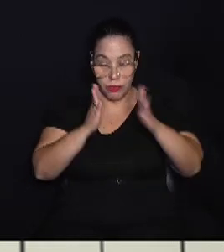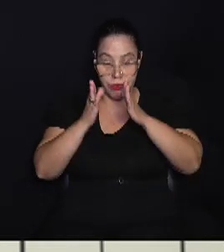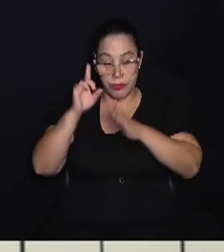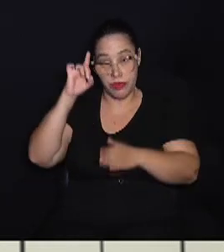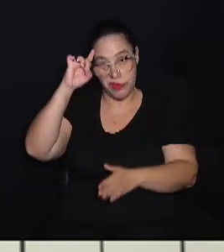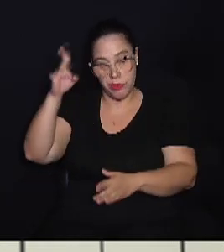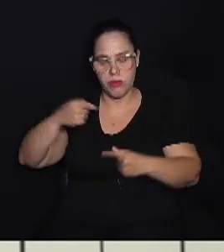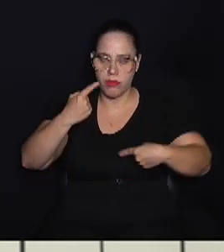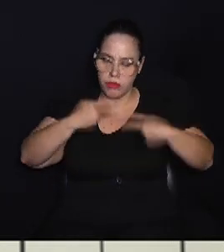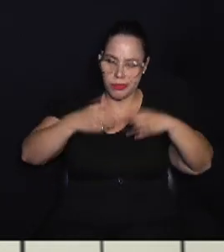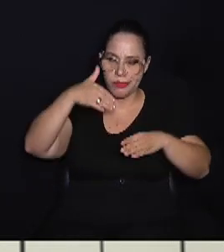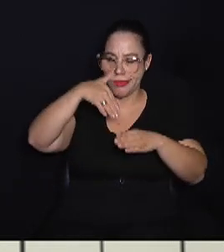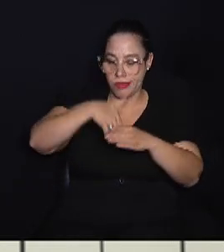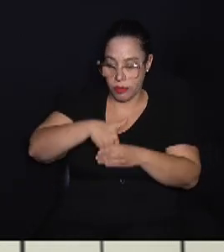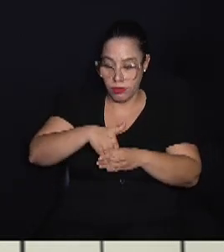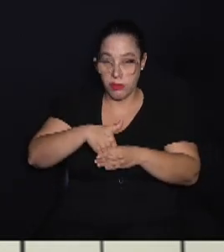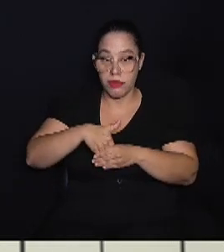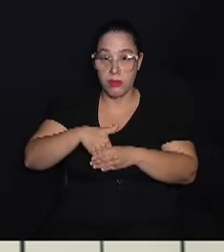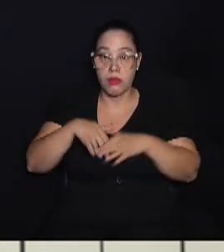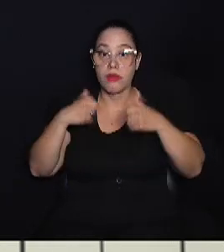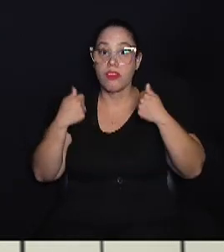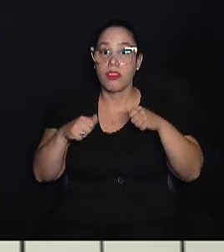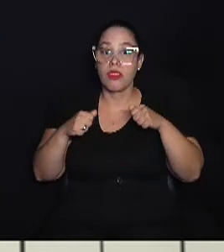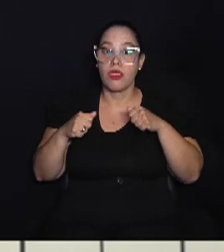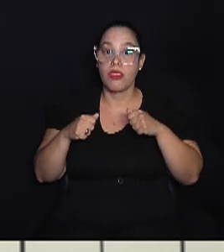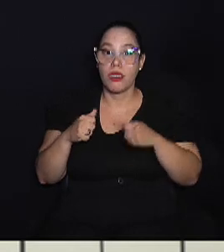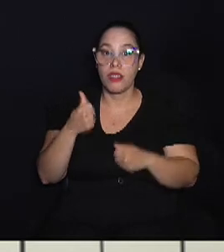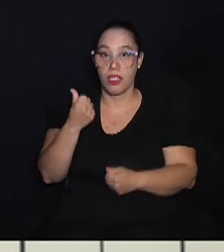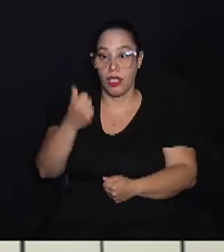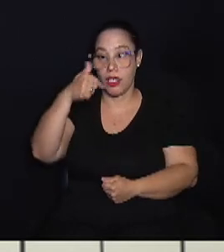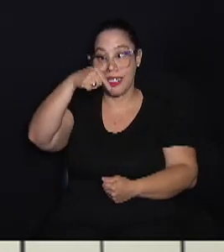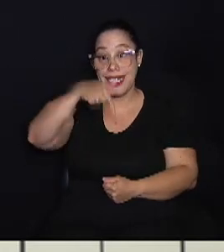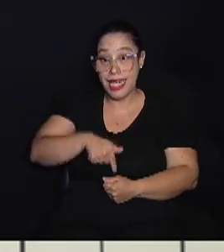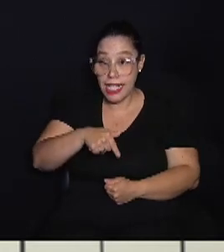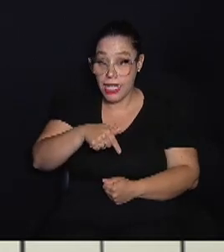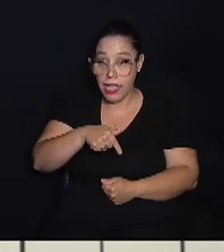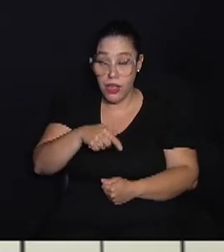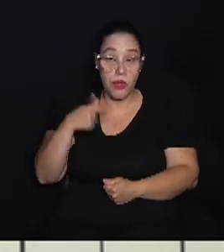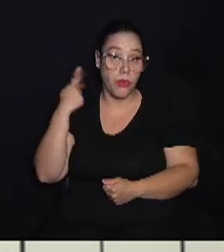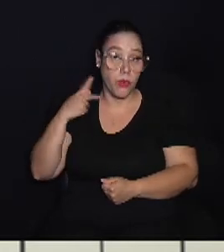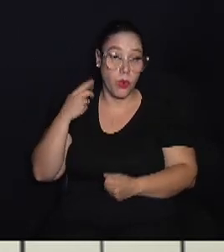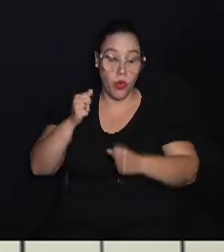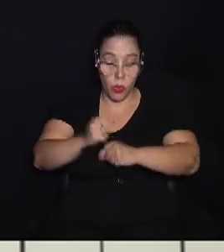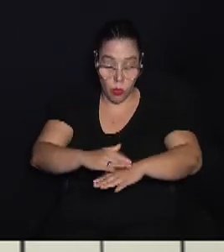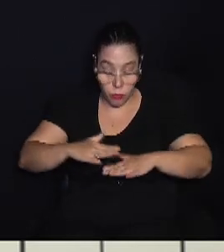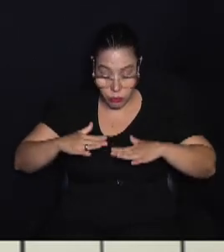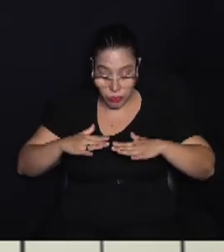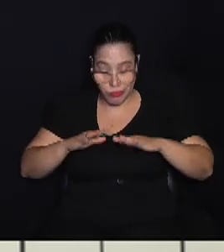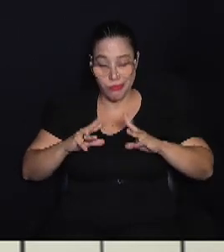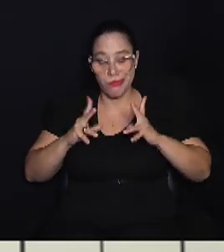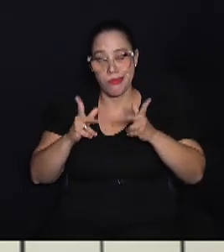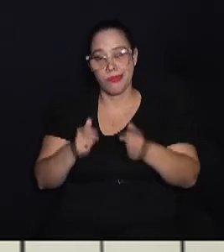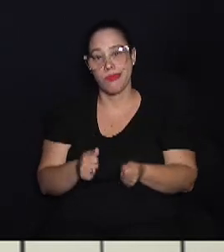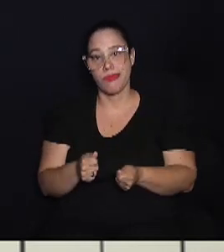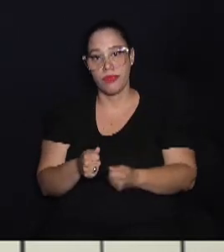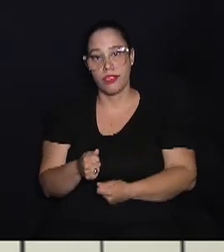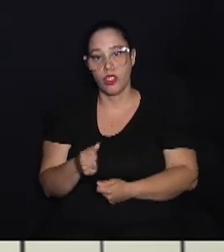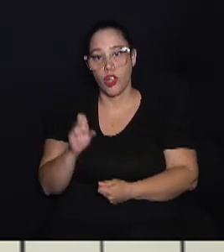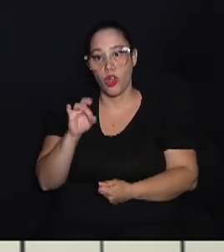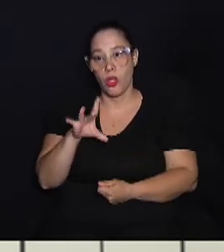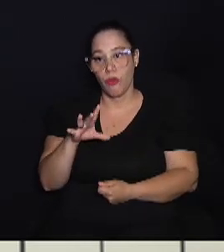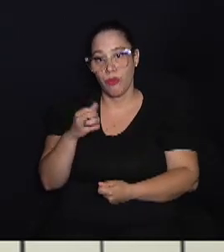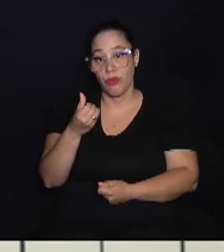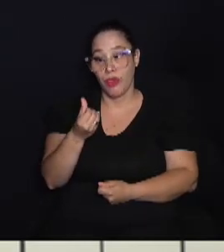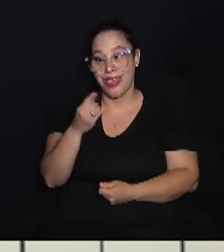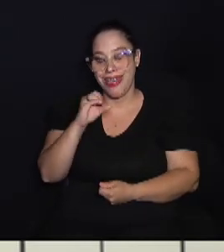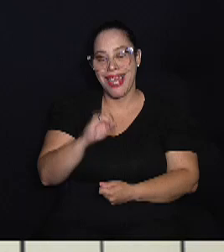de discussão e votação, é preciso ter 17 vereadores no plenário. Contudo, havia apenas